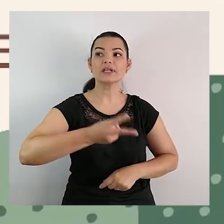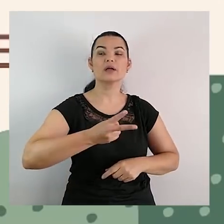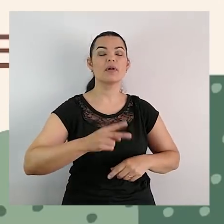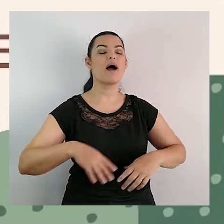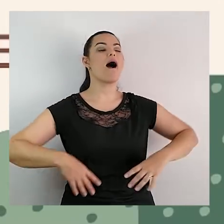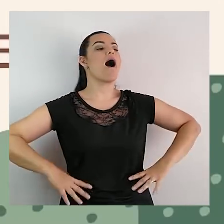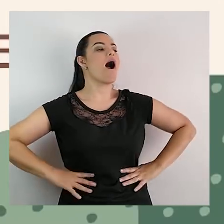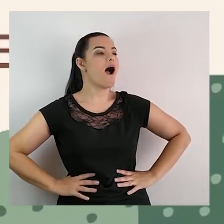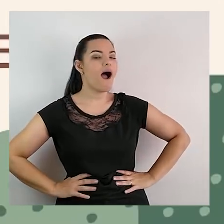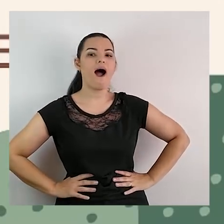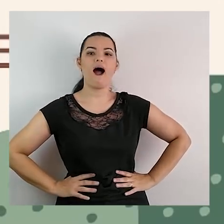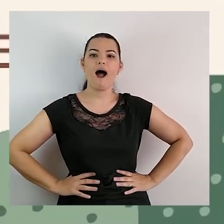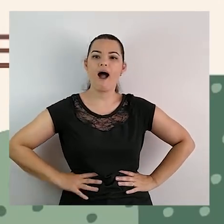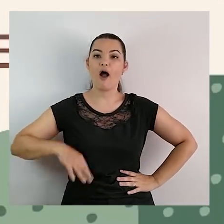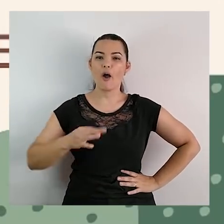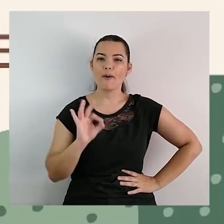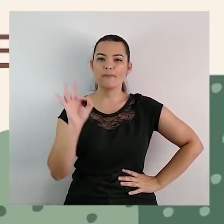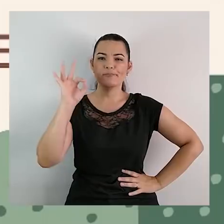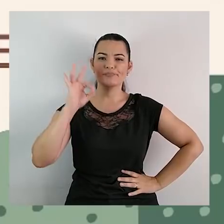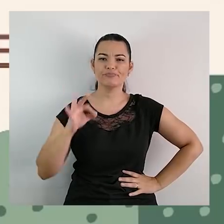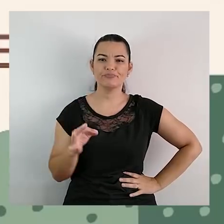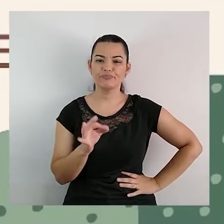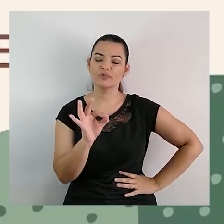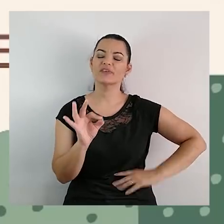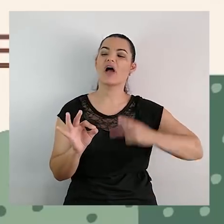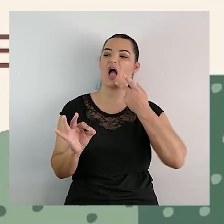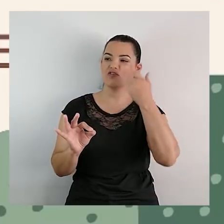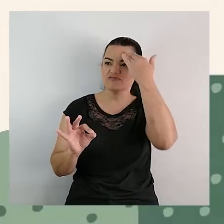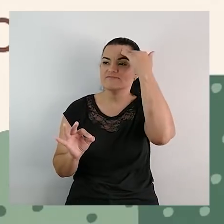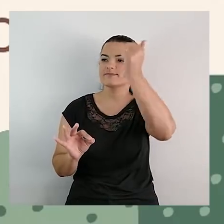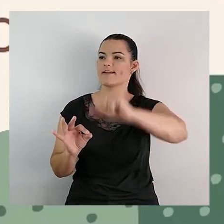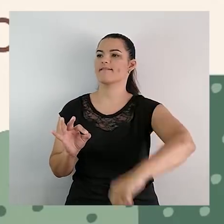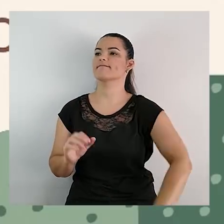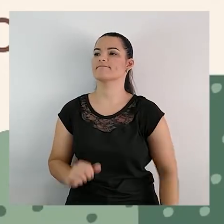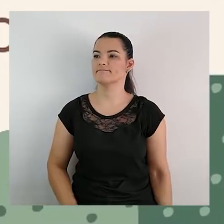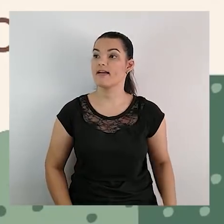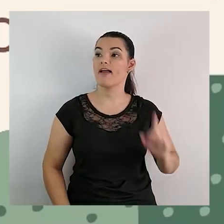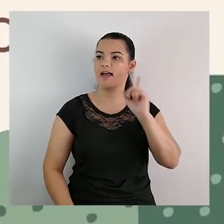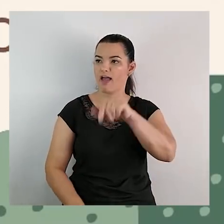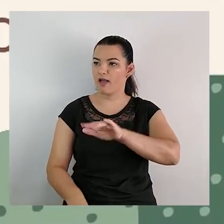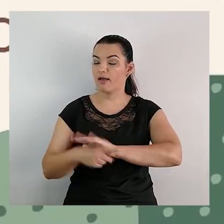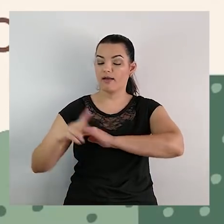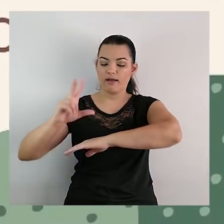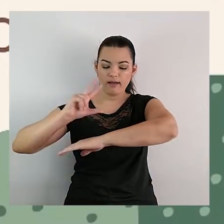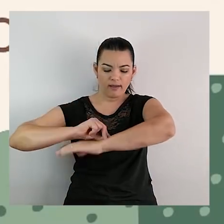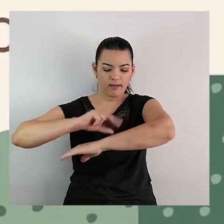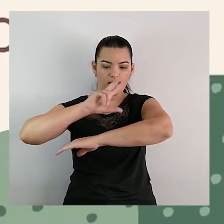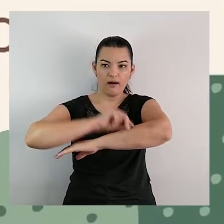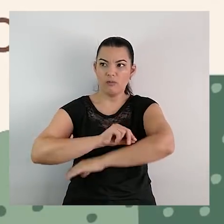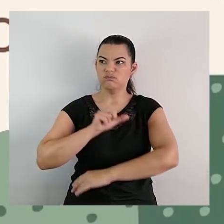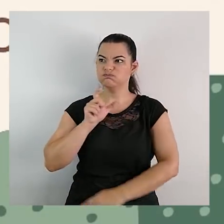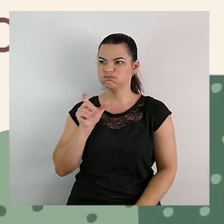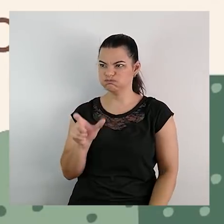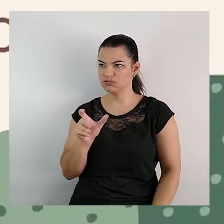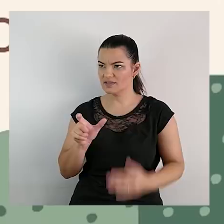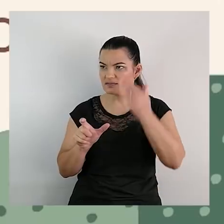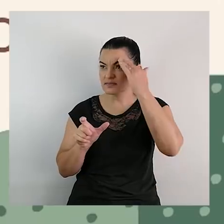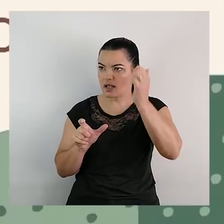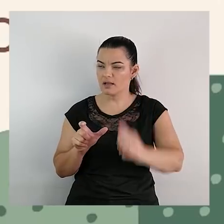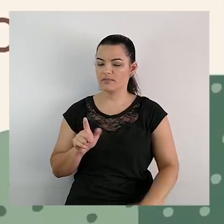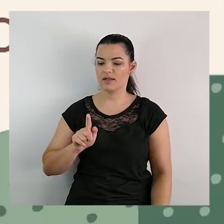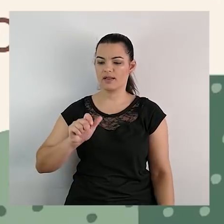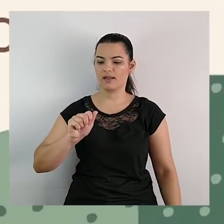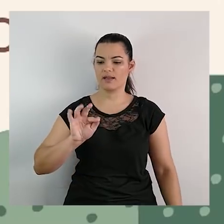Suspirou a mosca. Só pode ser o gafanhoto.